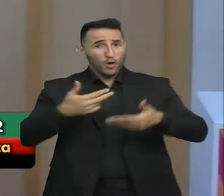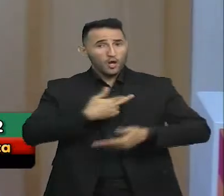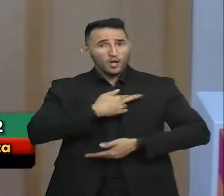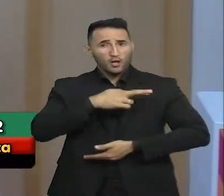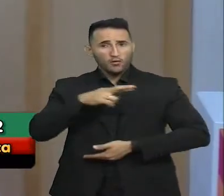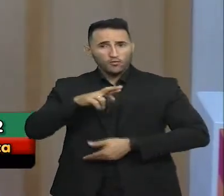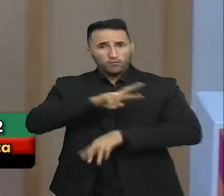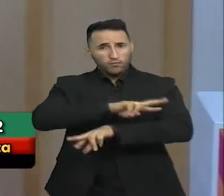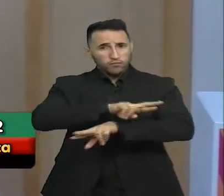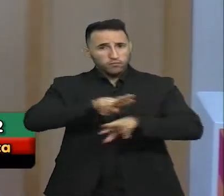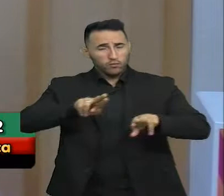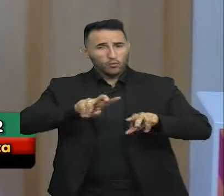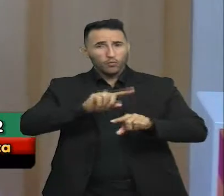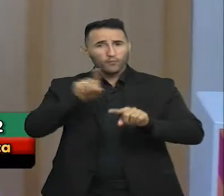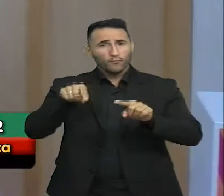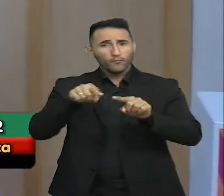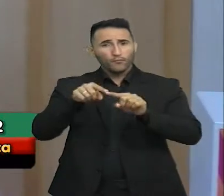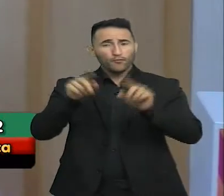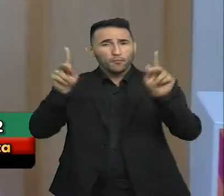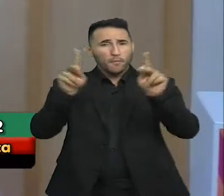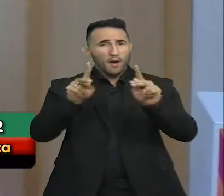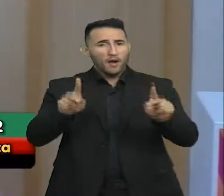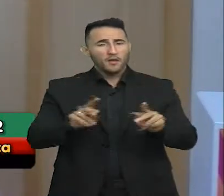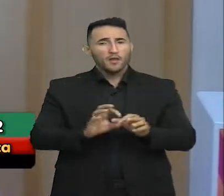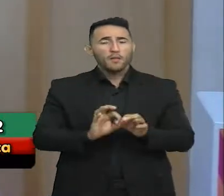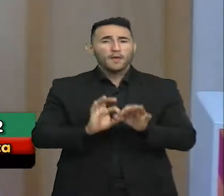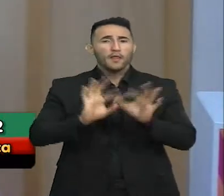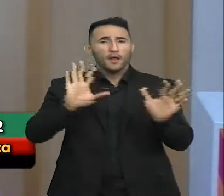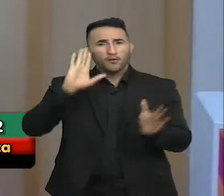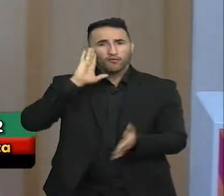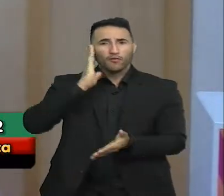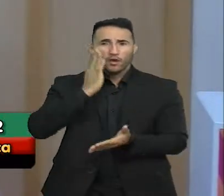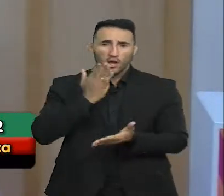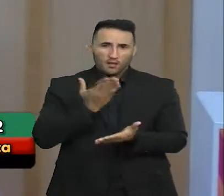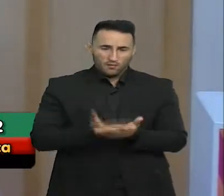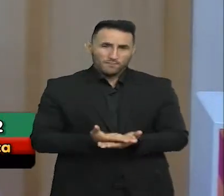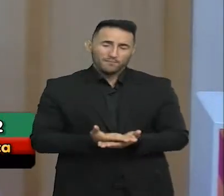uma Cultura de Paz e Liberdade de Crença,